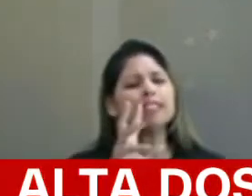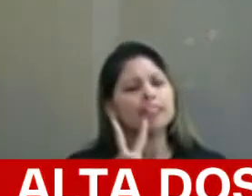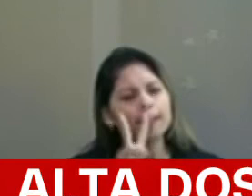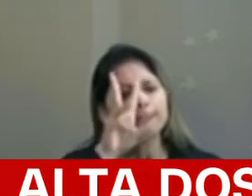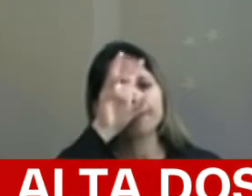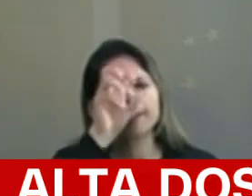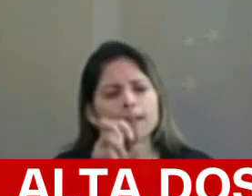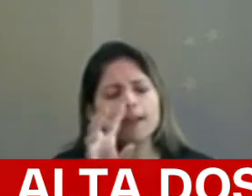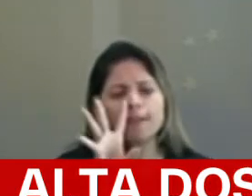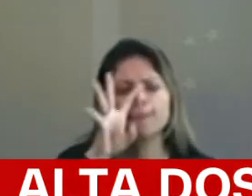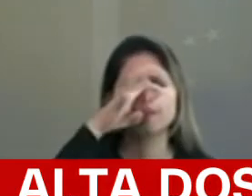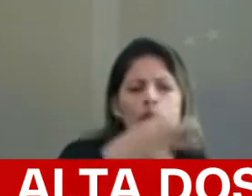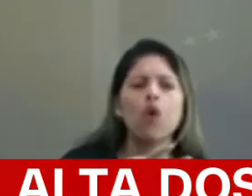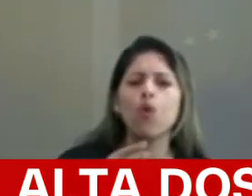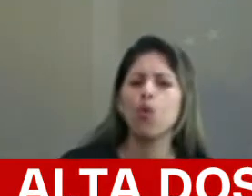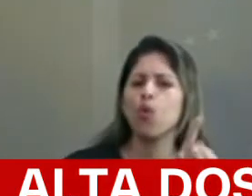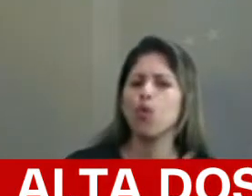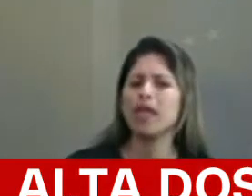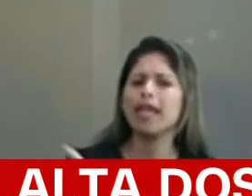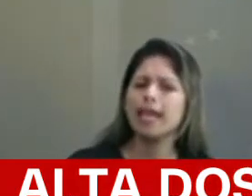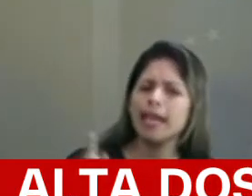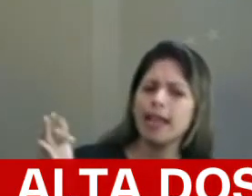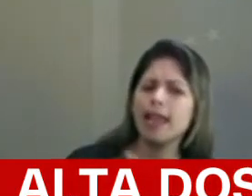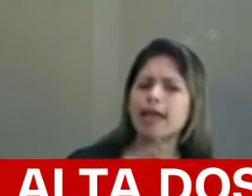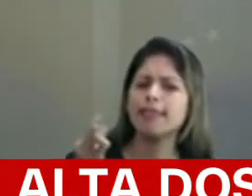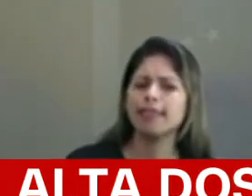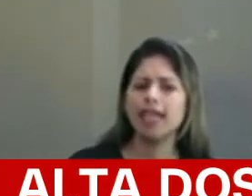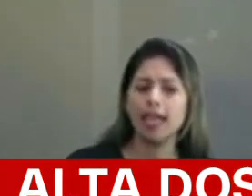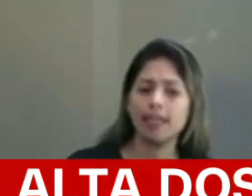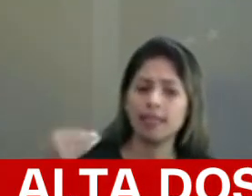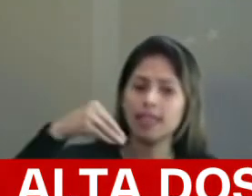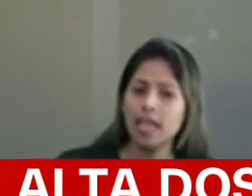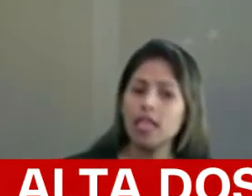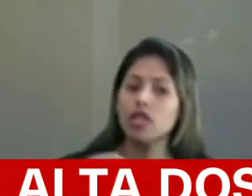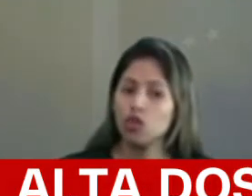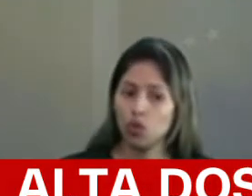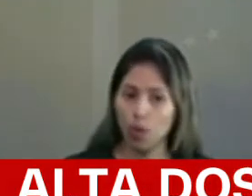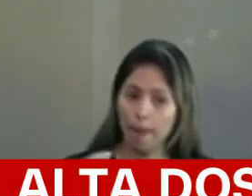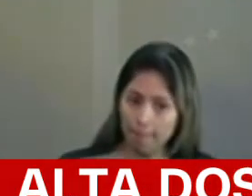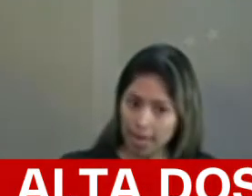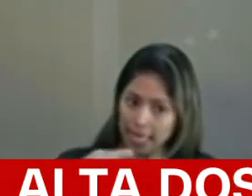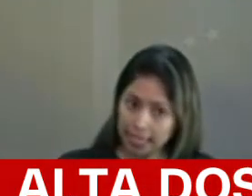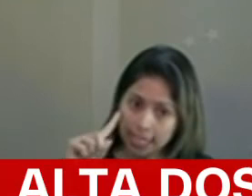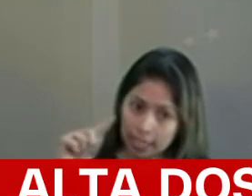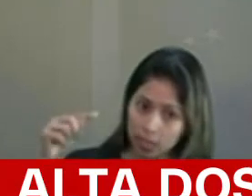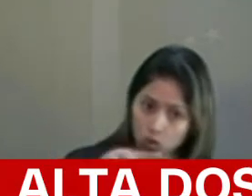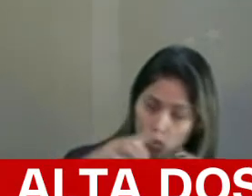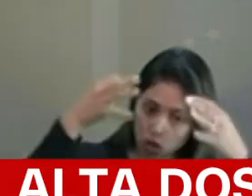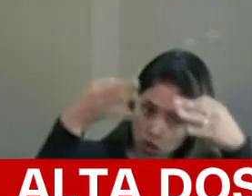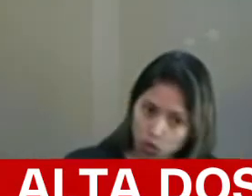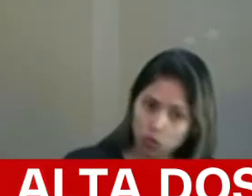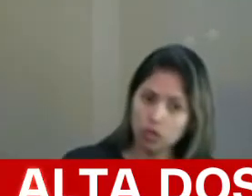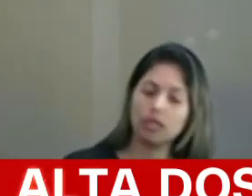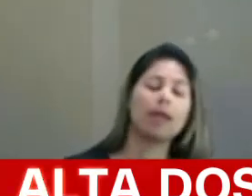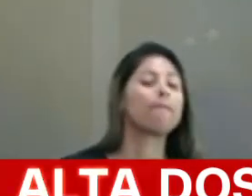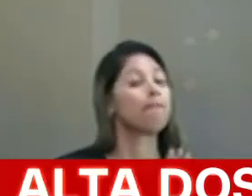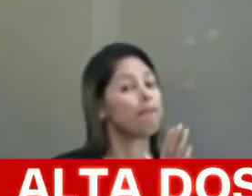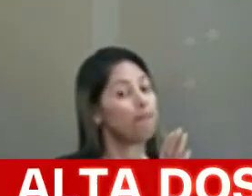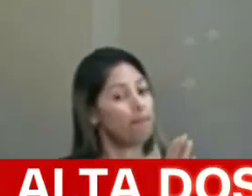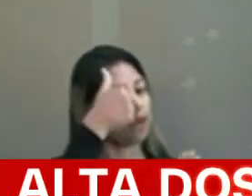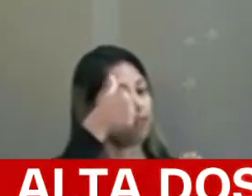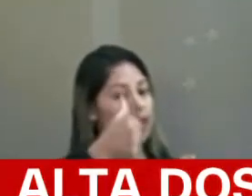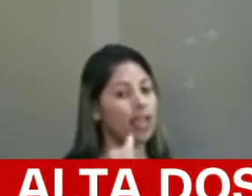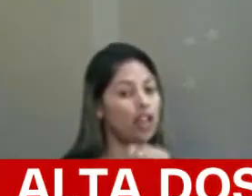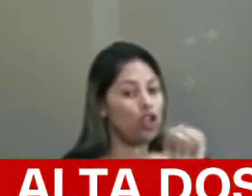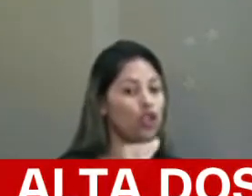de arrecadação, a demanda dos estados nesse sentido nos pareceu justa. Então, essa é a primeira